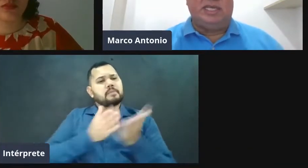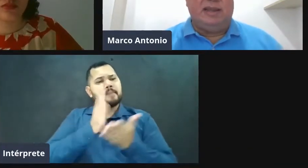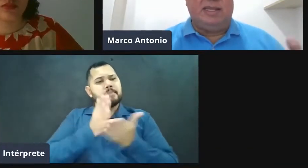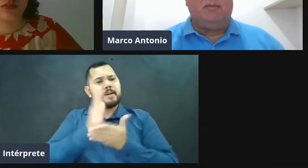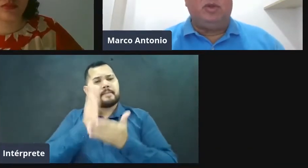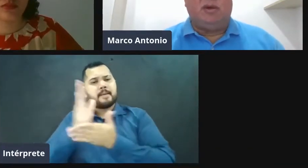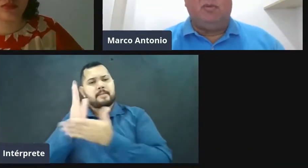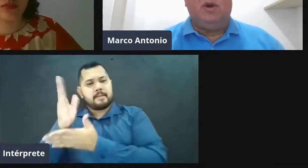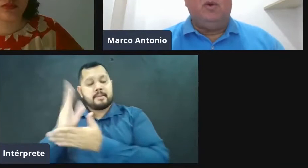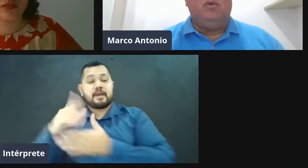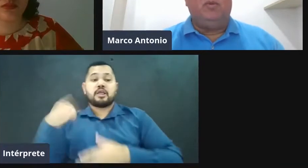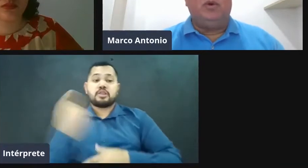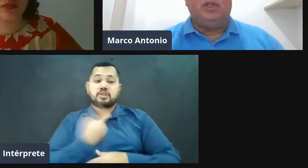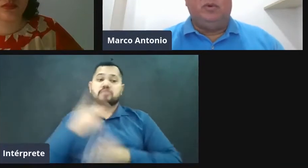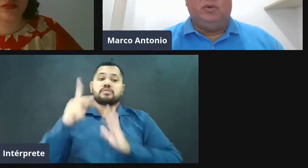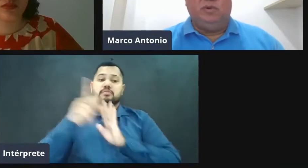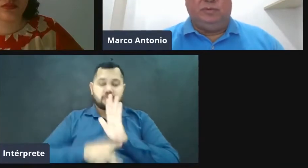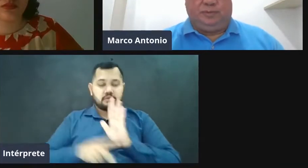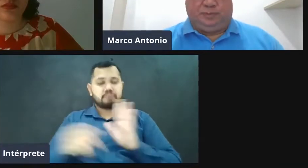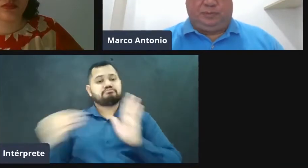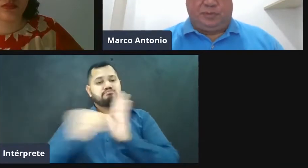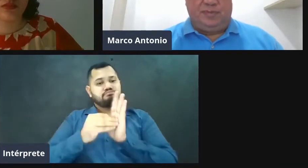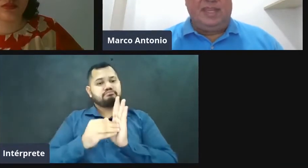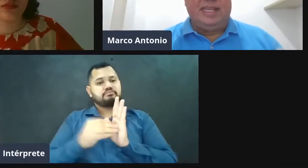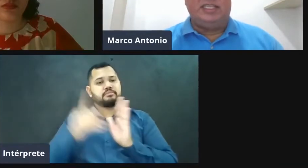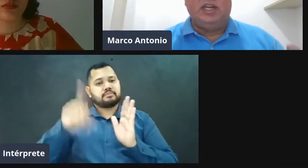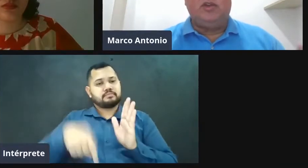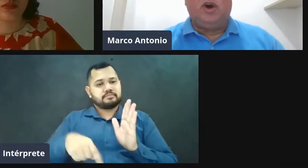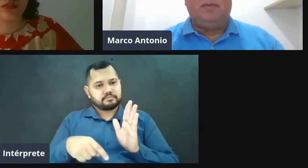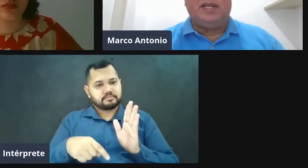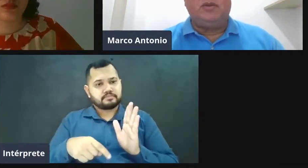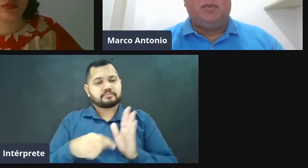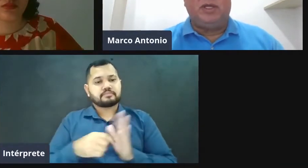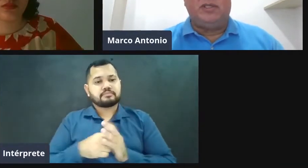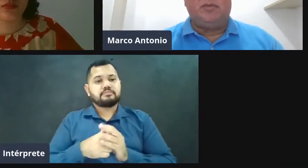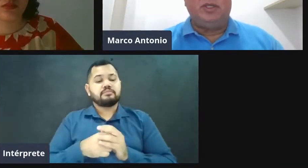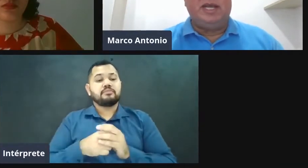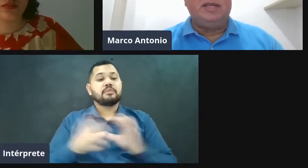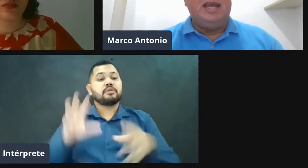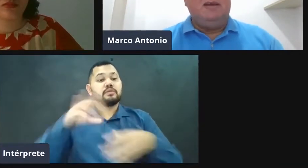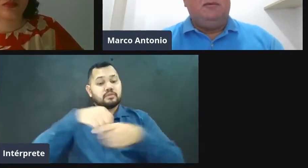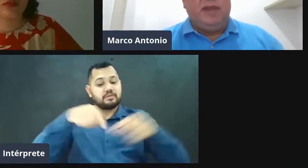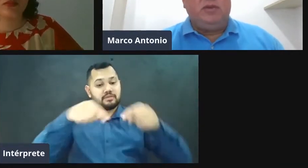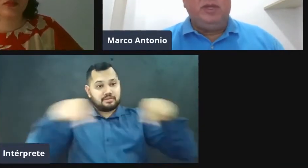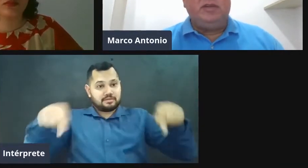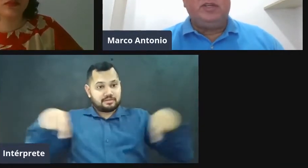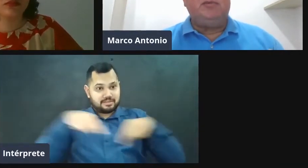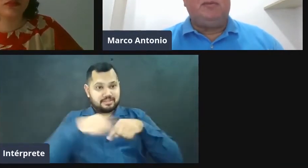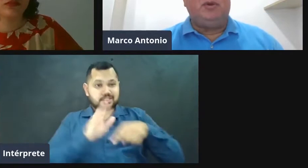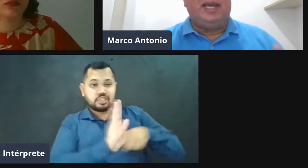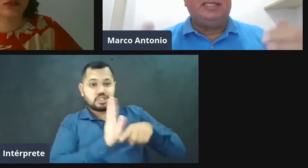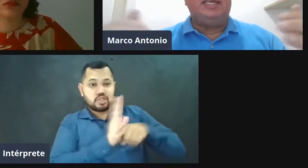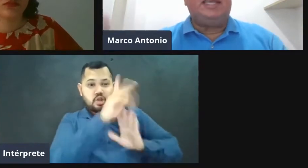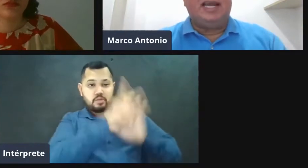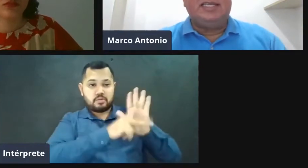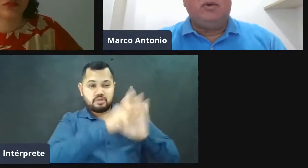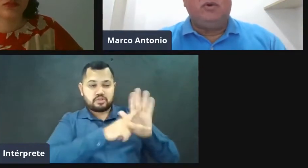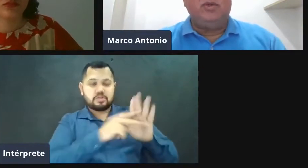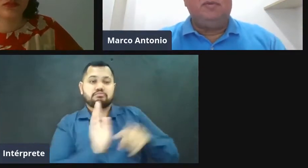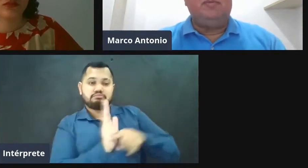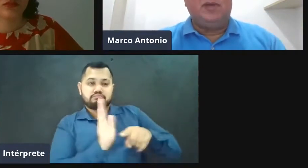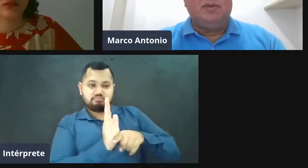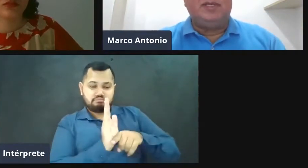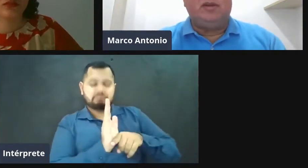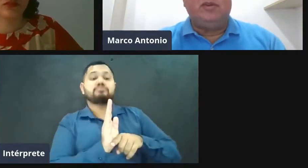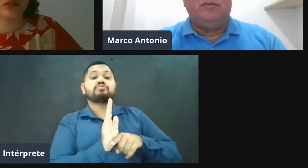E a ideia nossa é até montar um escritório para dar suporte a esses projetos. Feito isso, a gente vai poder acessar